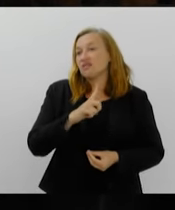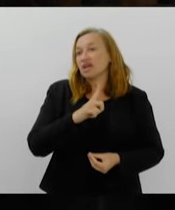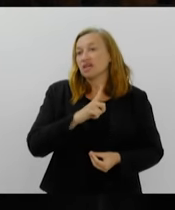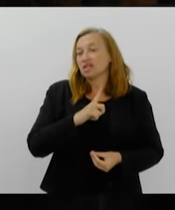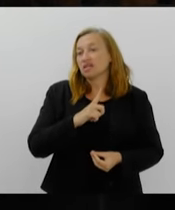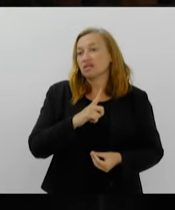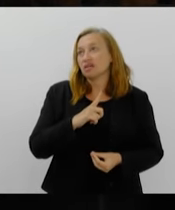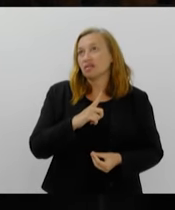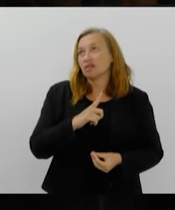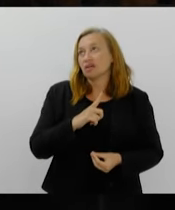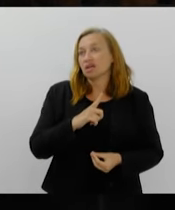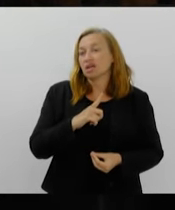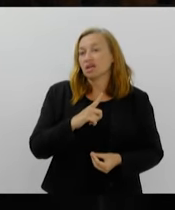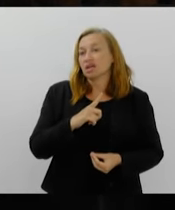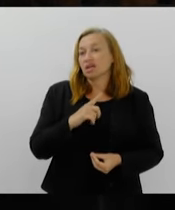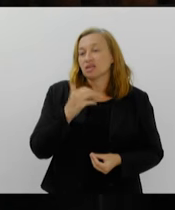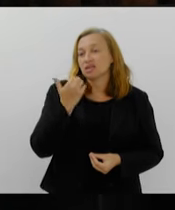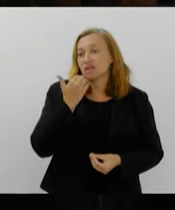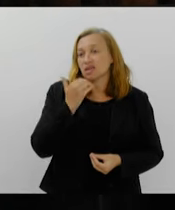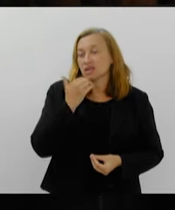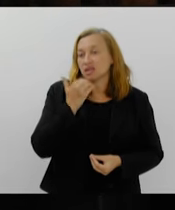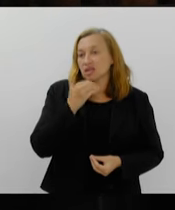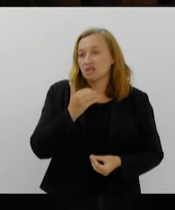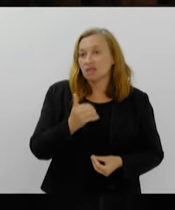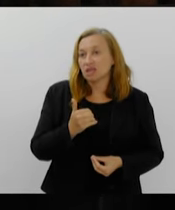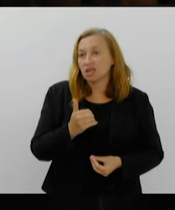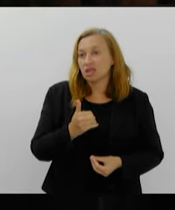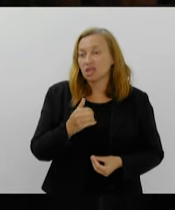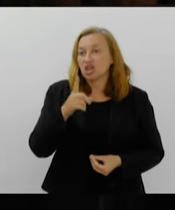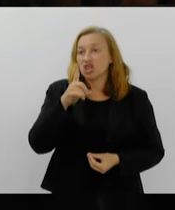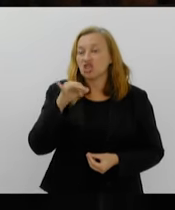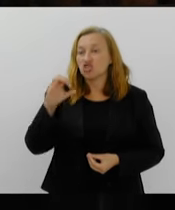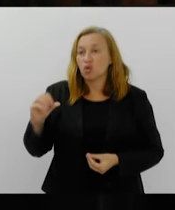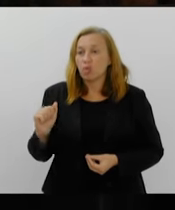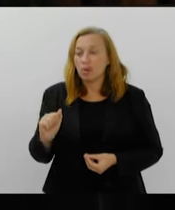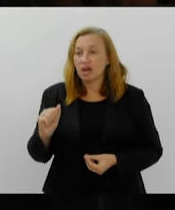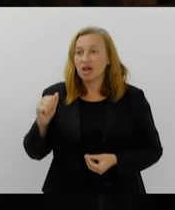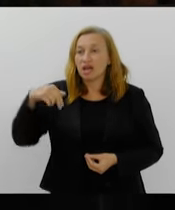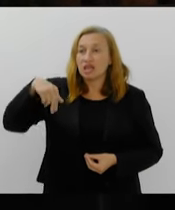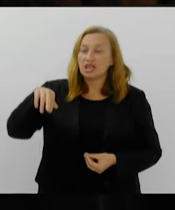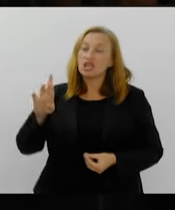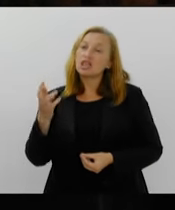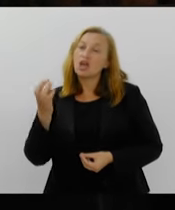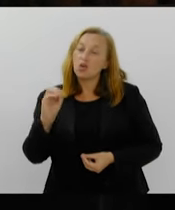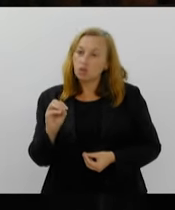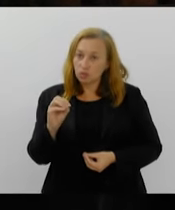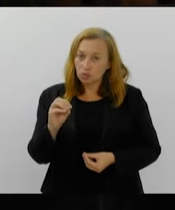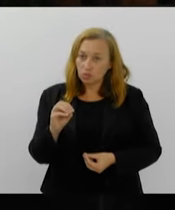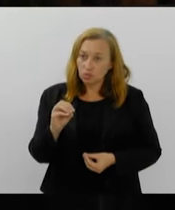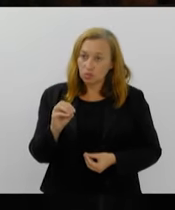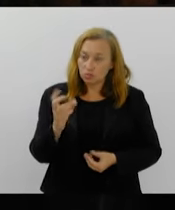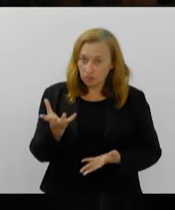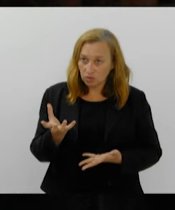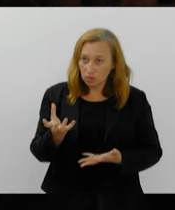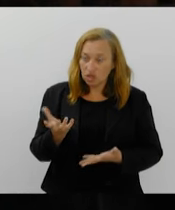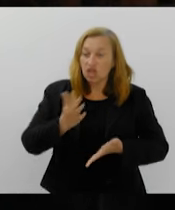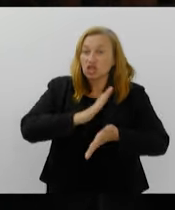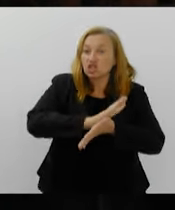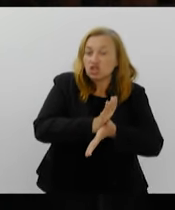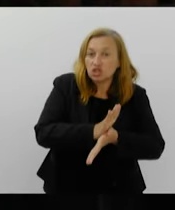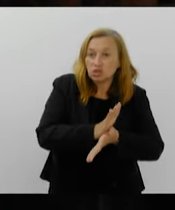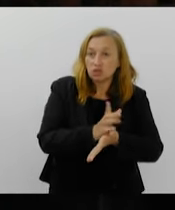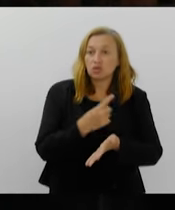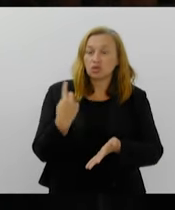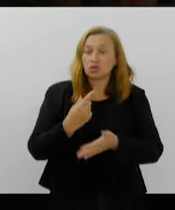aberração essa pouca vergonha essa excrescência que é esse idioma neutro que Visa idiotizar e destruir as